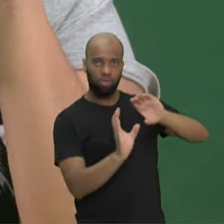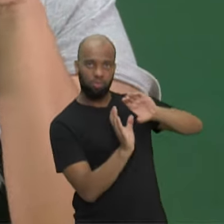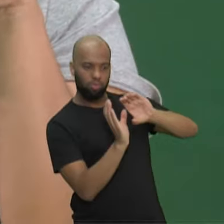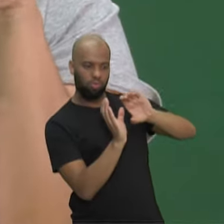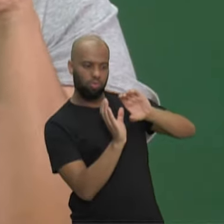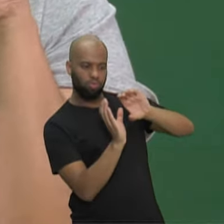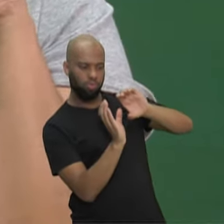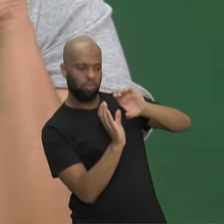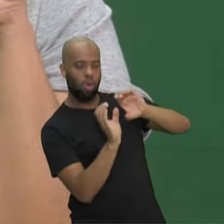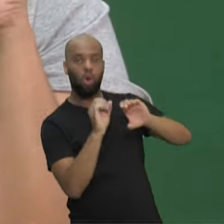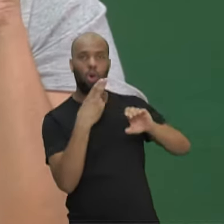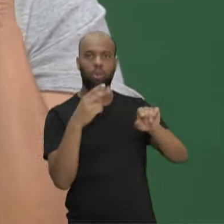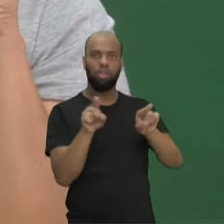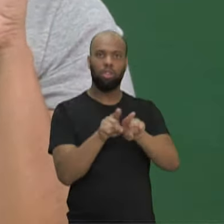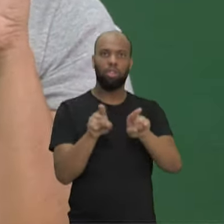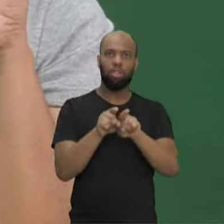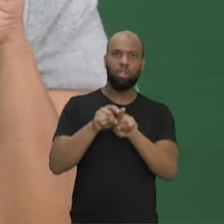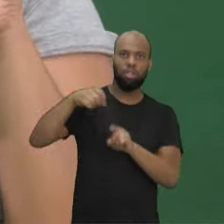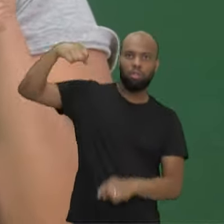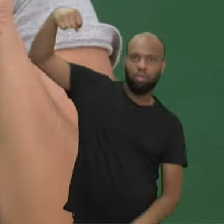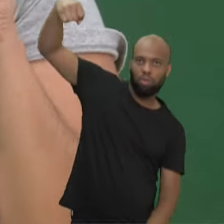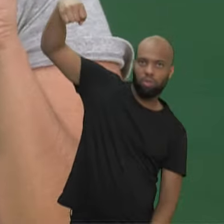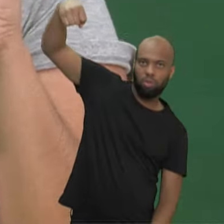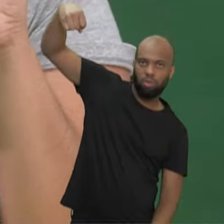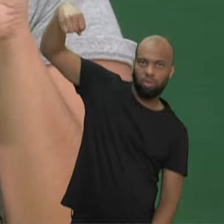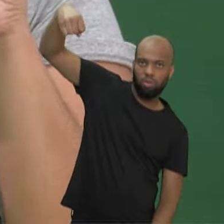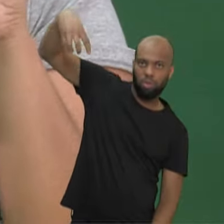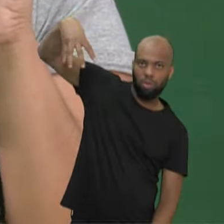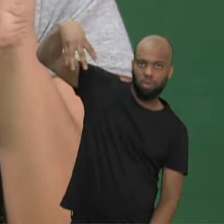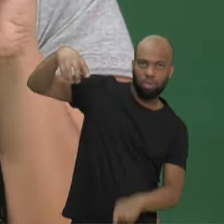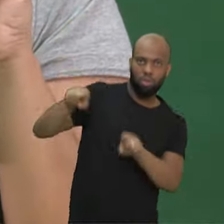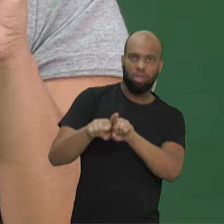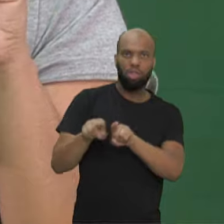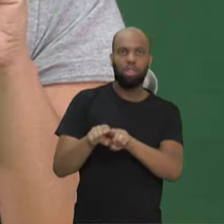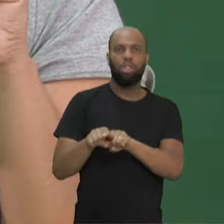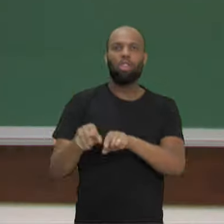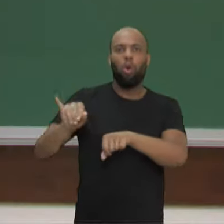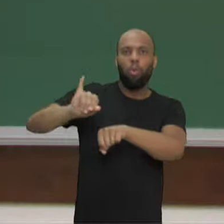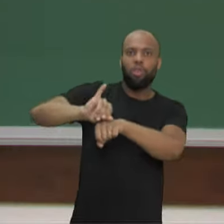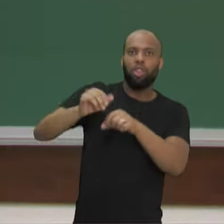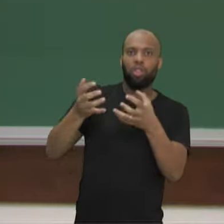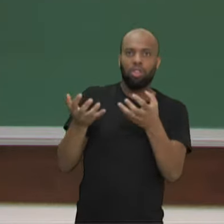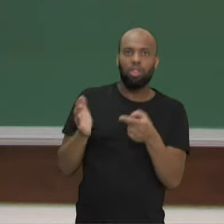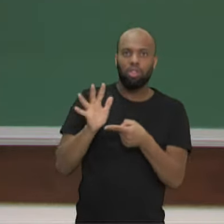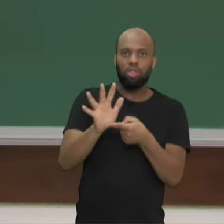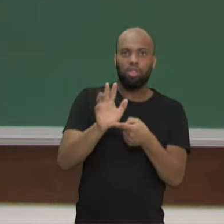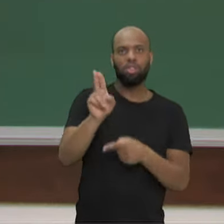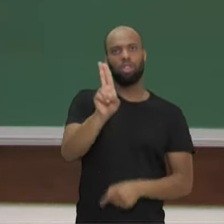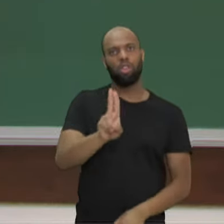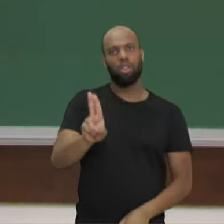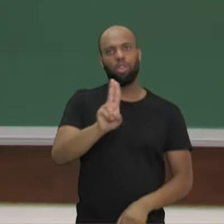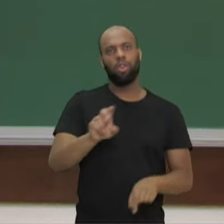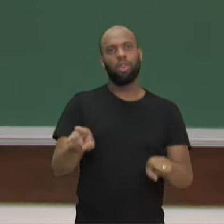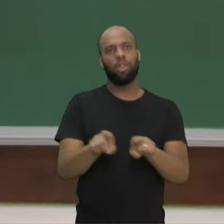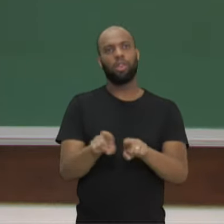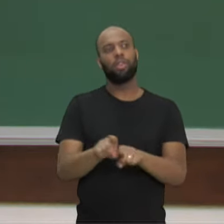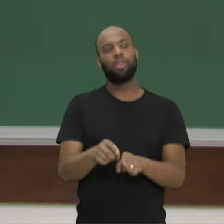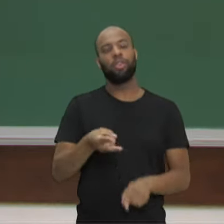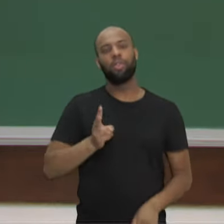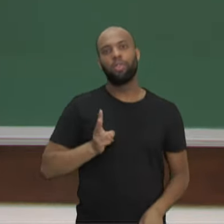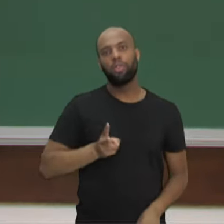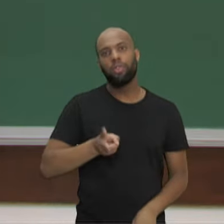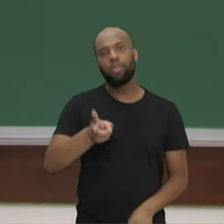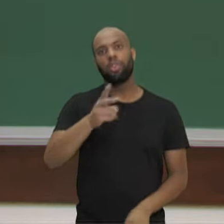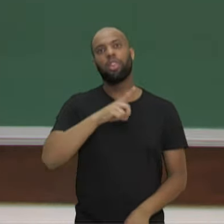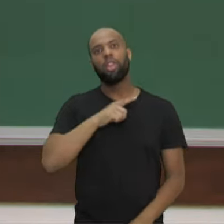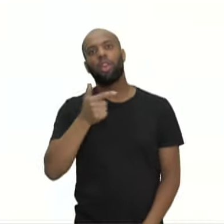foquinho de luz na personagem ou num objeto que você queira destacar, tá bom? Vamos continuar.